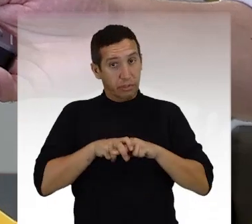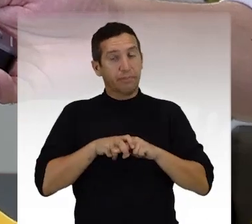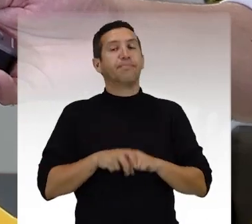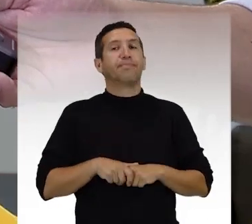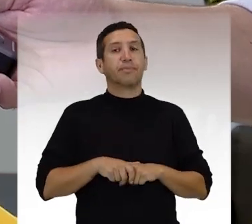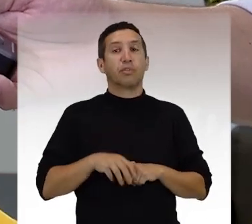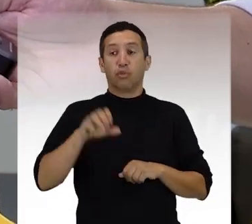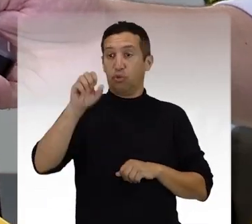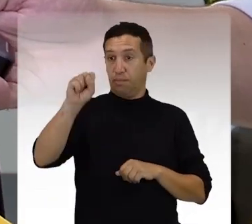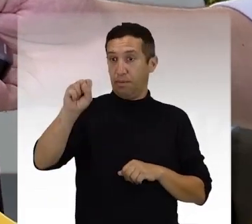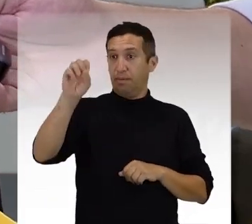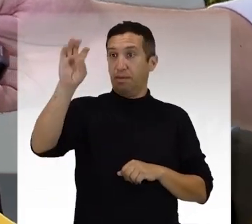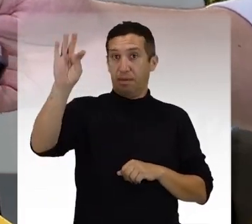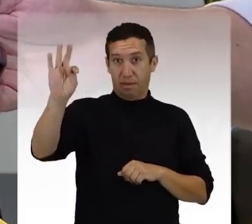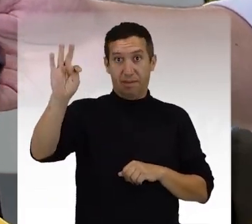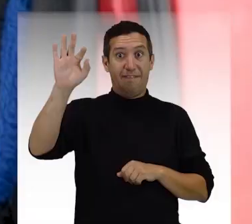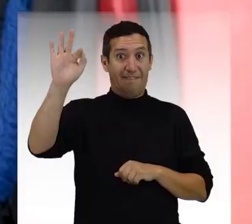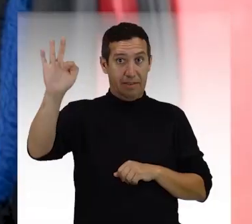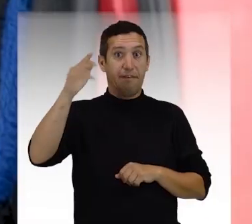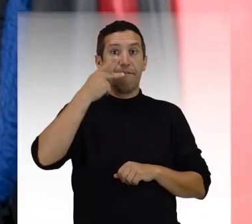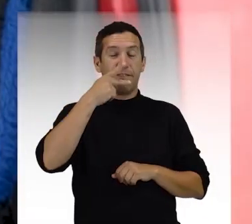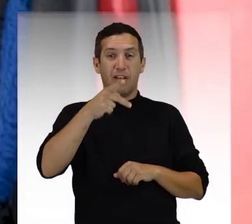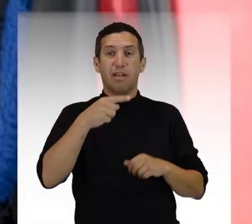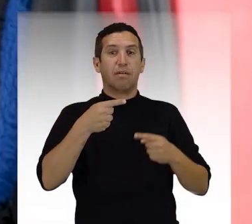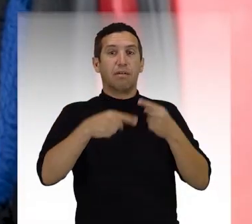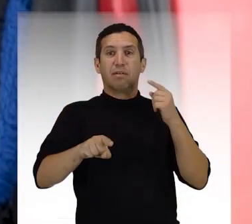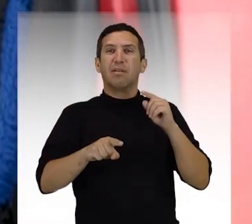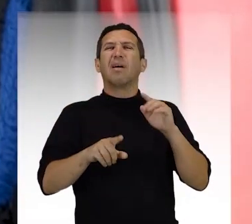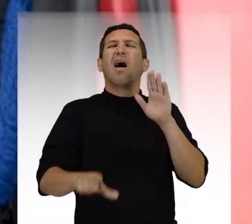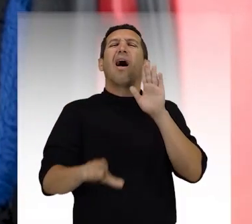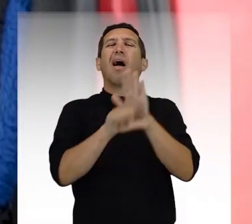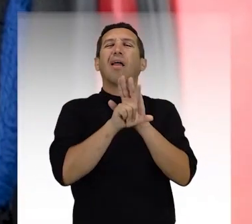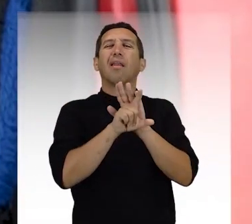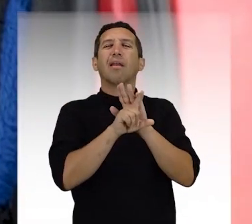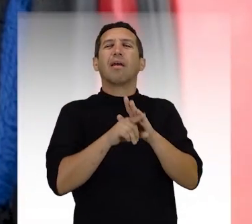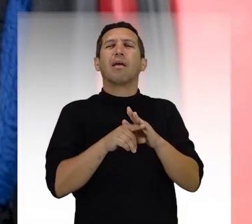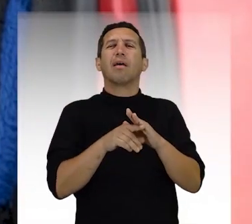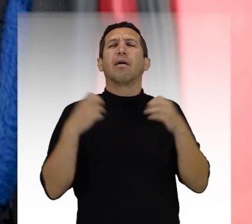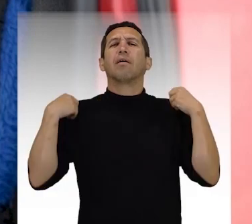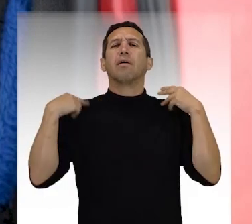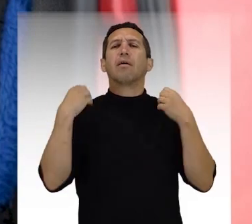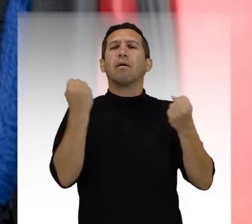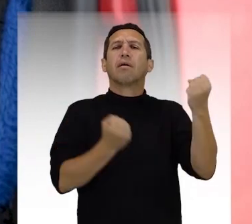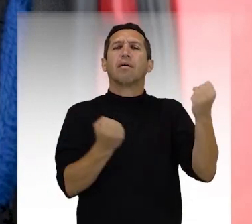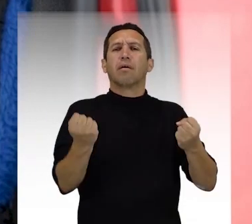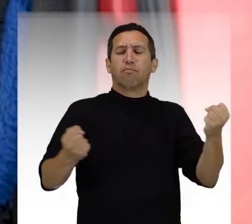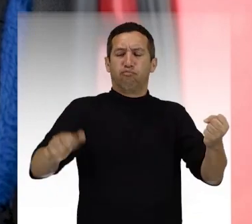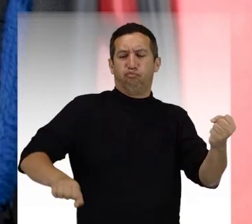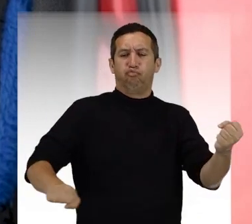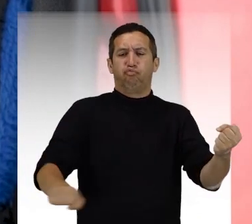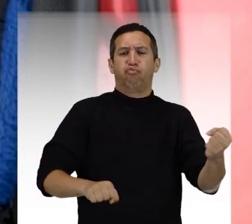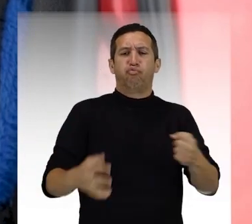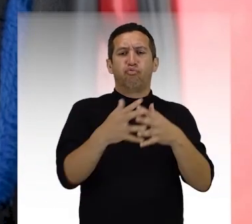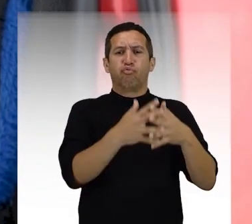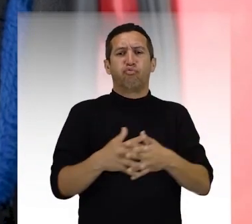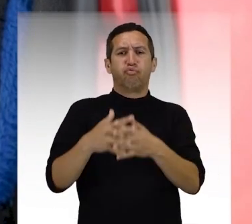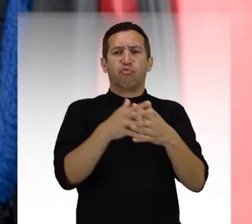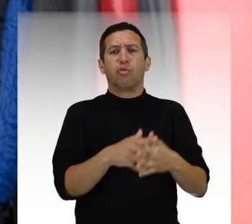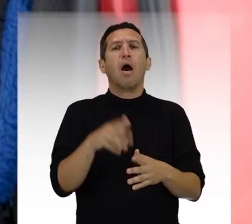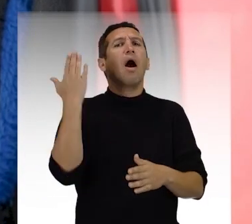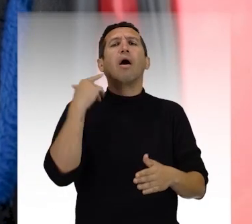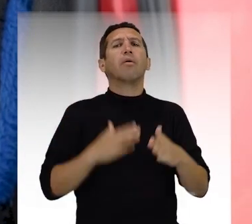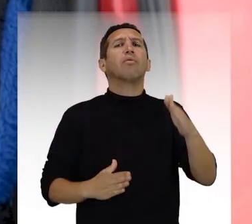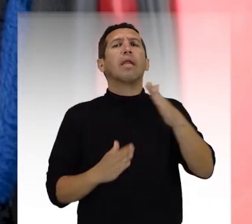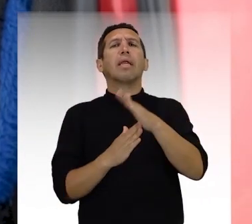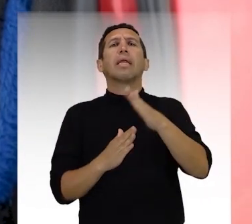horas, portanto, a jornada exaustiva. Para reduzir esses dados, o Supremo Tribunal Federal declarou a inconstitucionalidade da